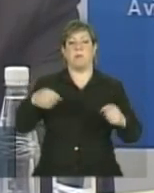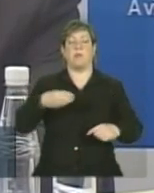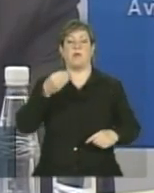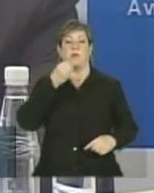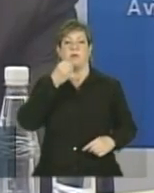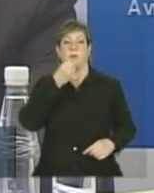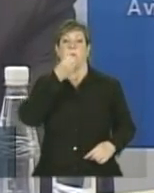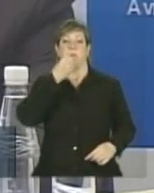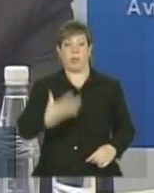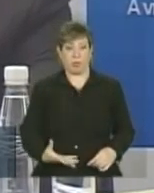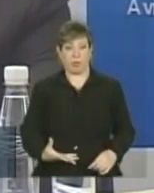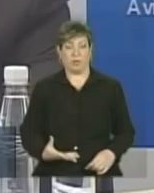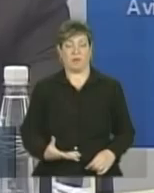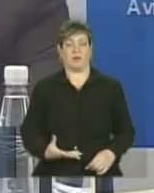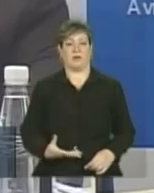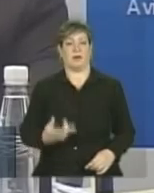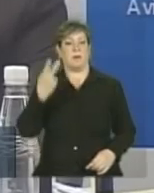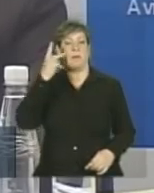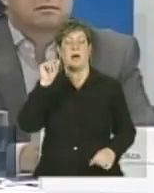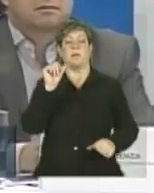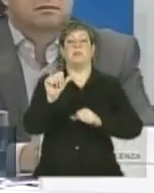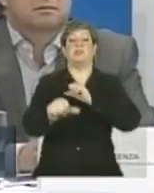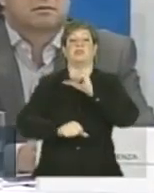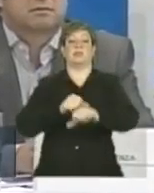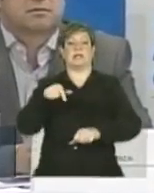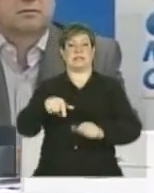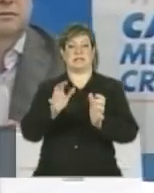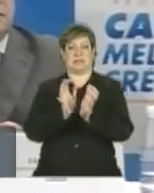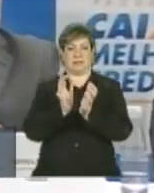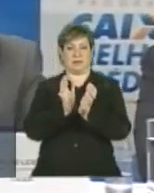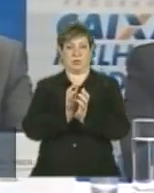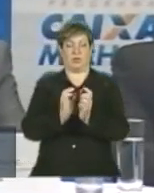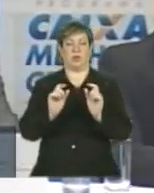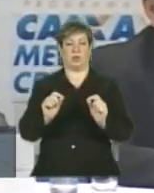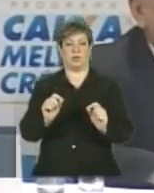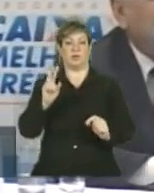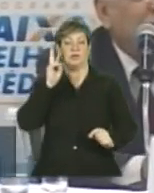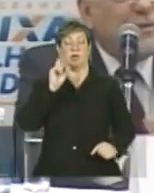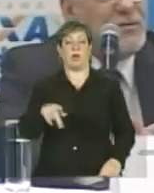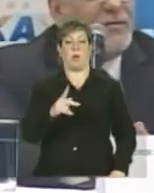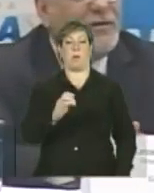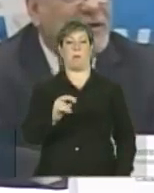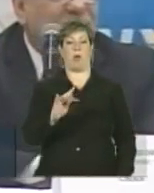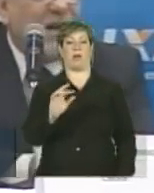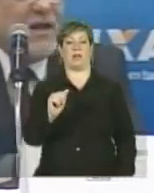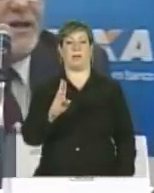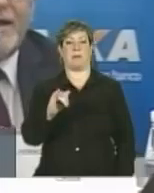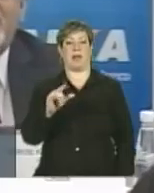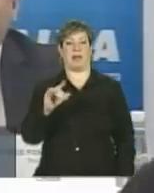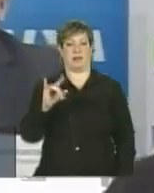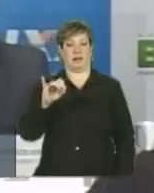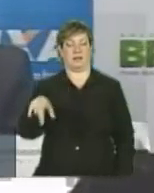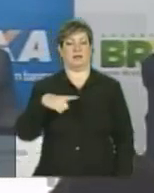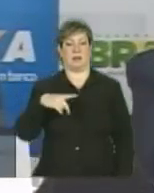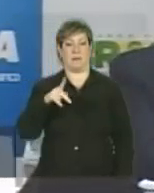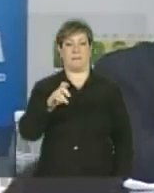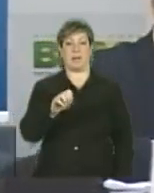às mudanças no setor, na medida que a portabilidade da pessoa física ela